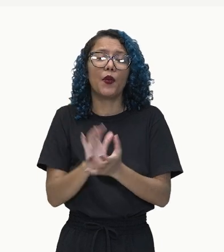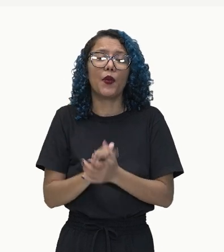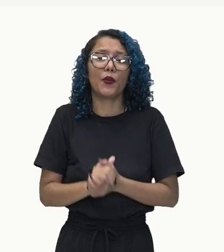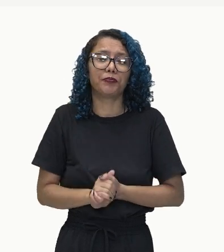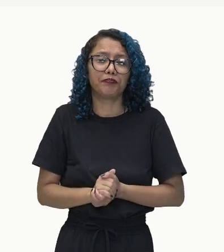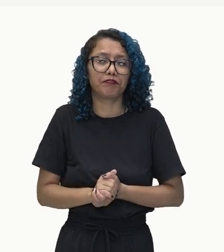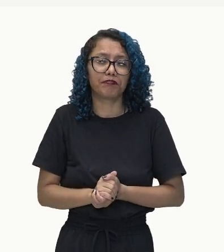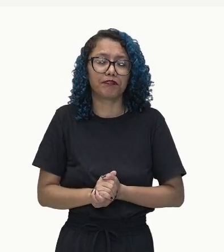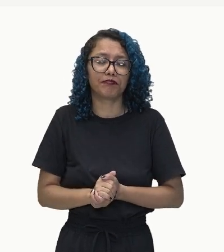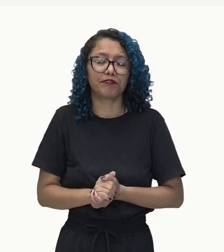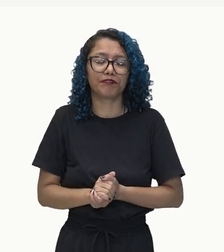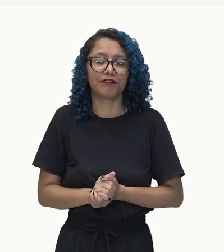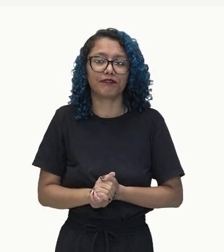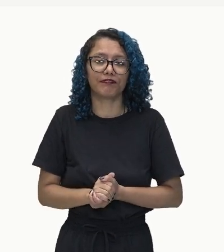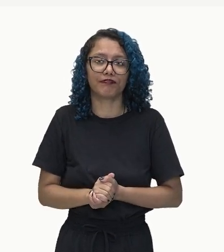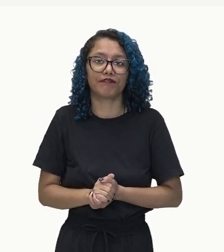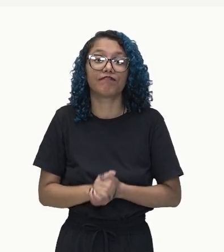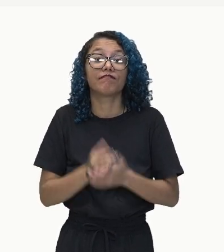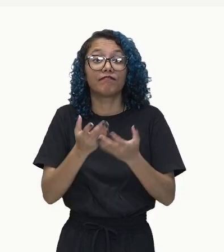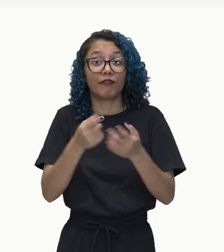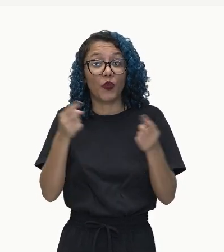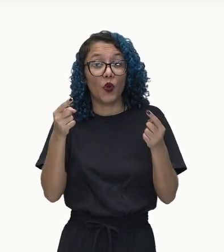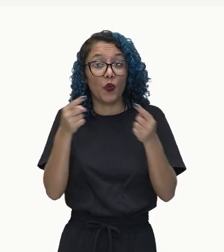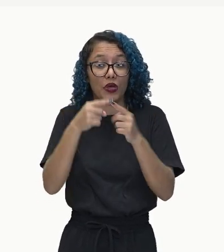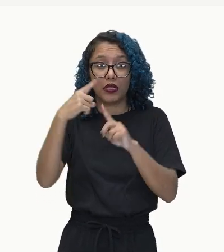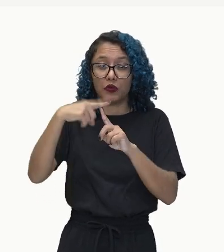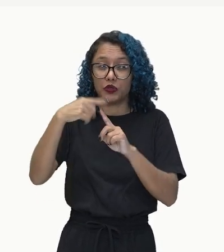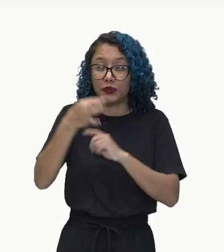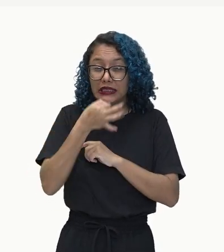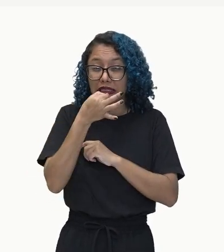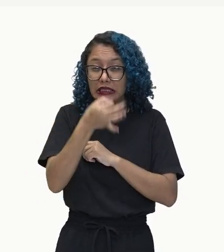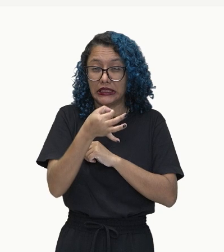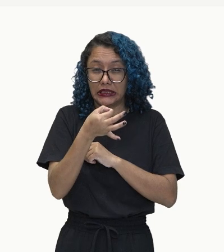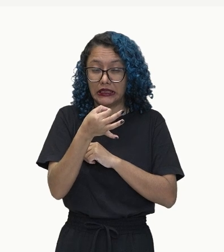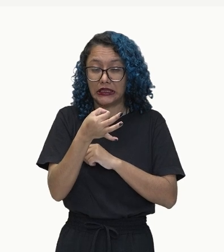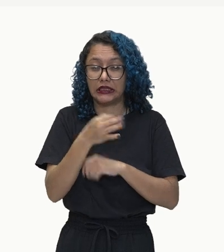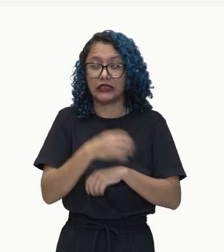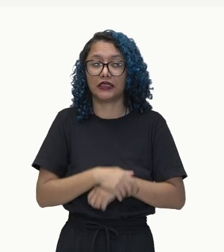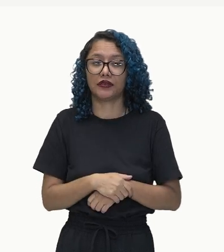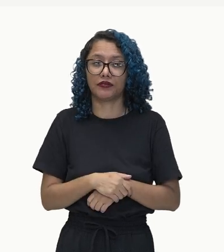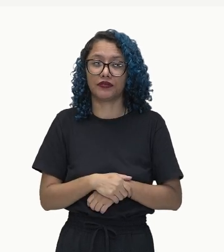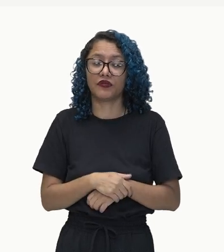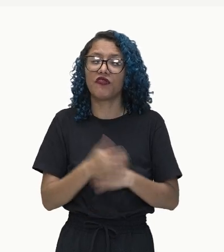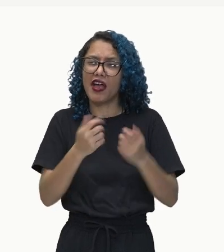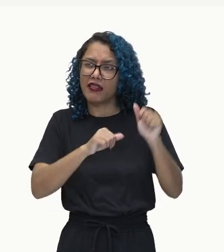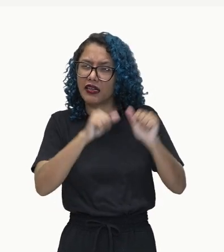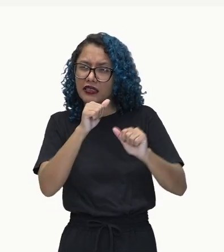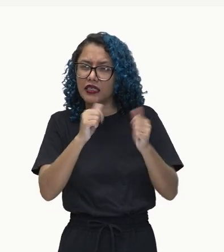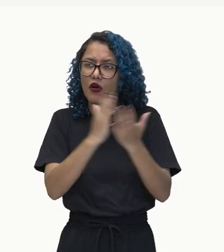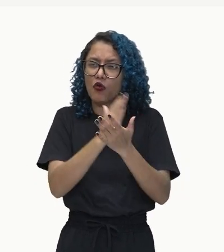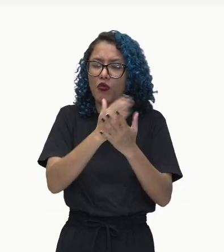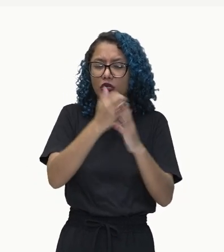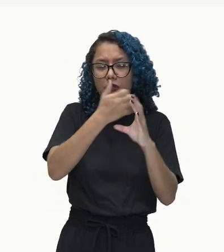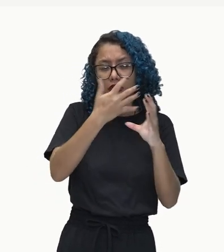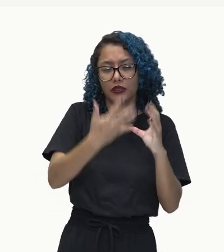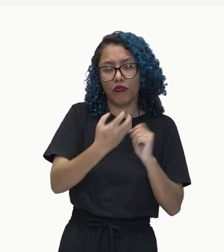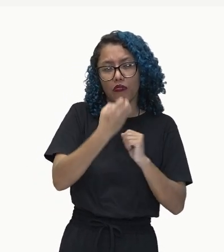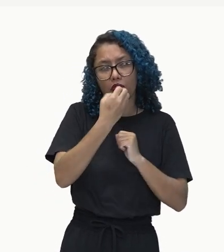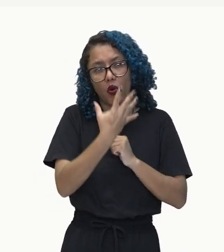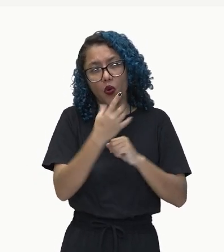gênero? Ele é um gênero crítico, né? Ele vai criticar, ver aspectos positivos, aspectos